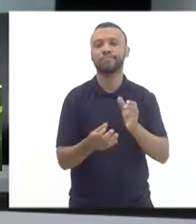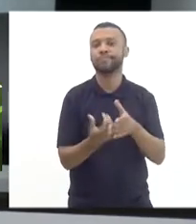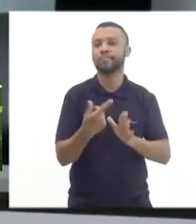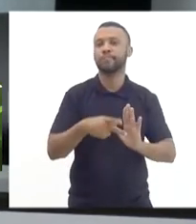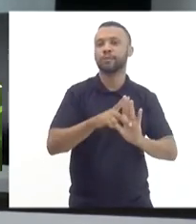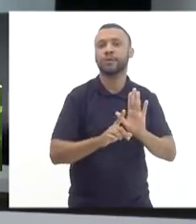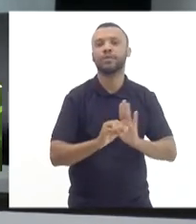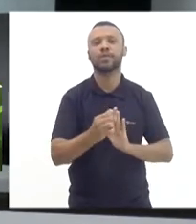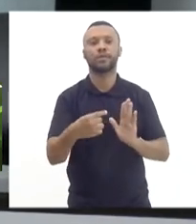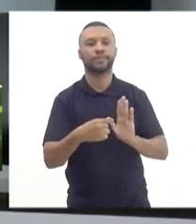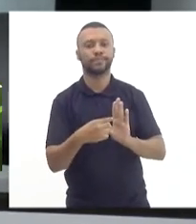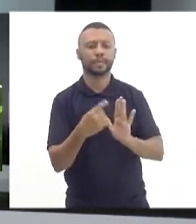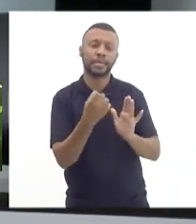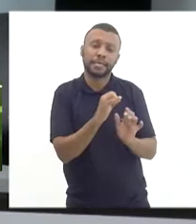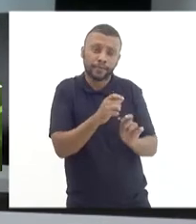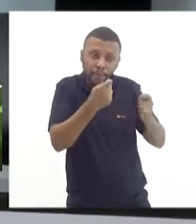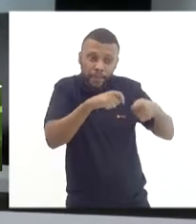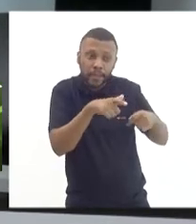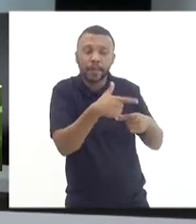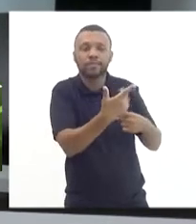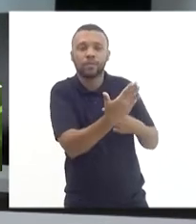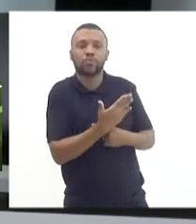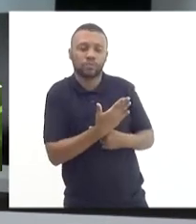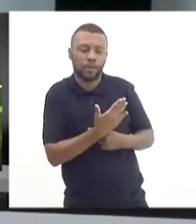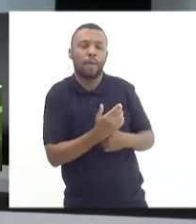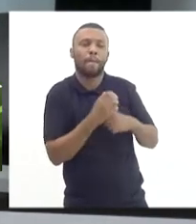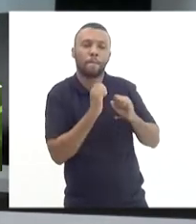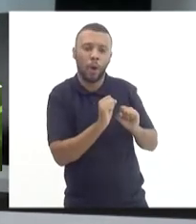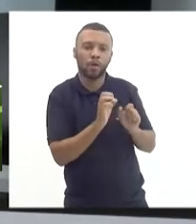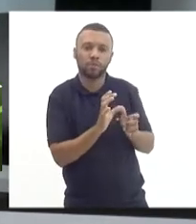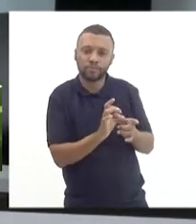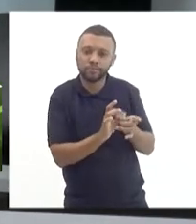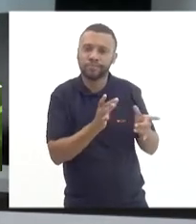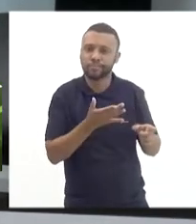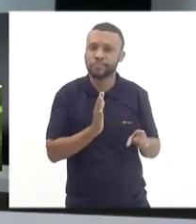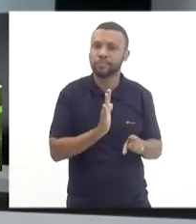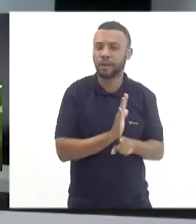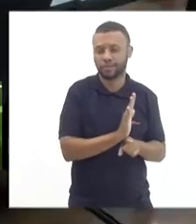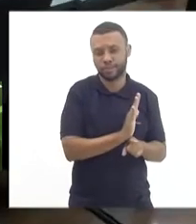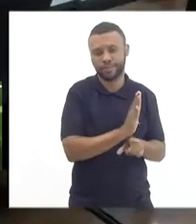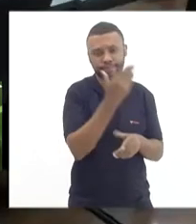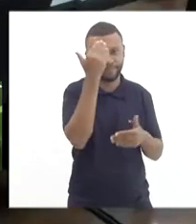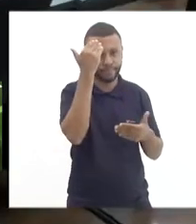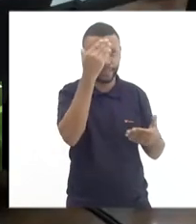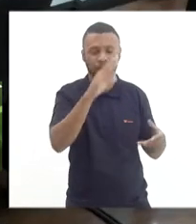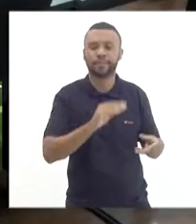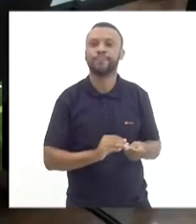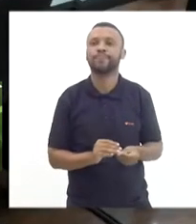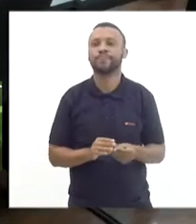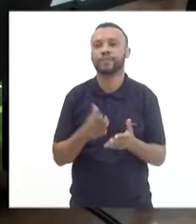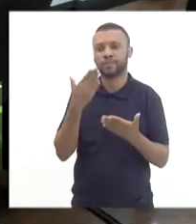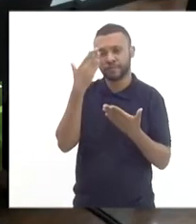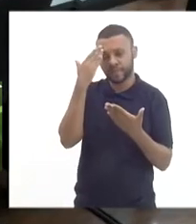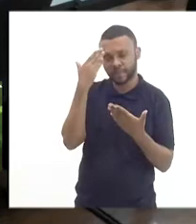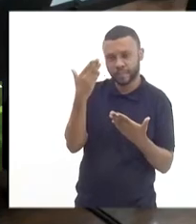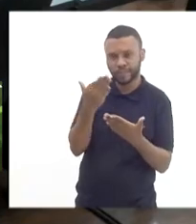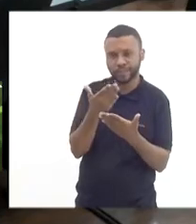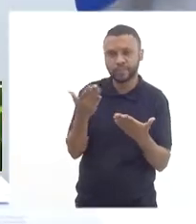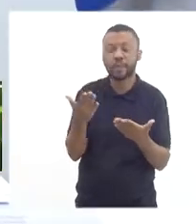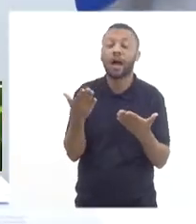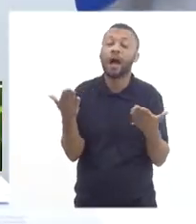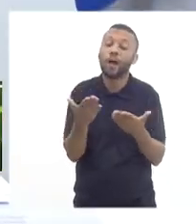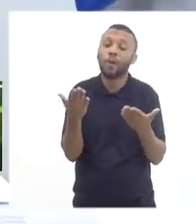contarem o que precisar da CGE, a CGE vai estar sempre à disposição. Obrigado. Eu agradeço. Então, pela